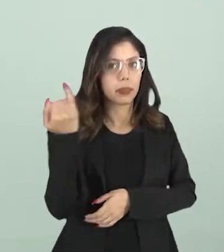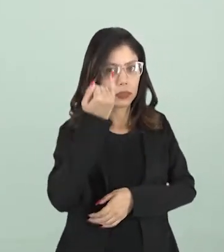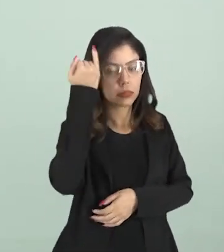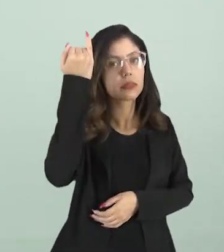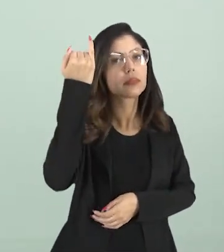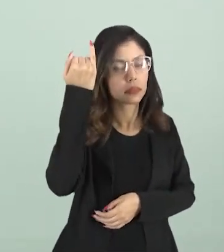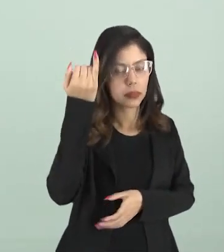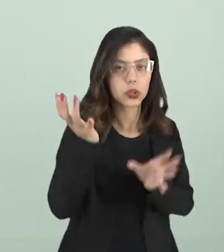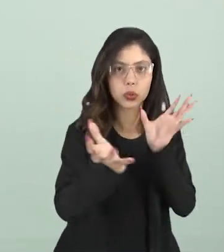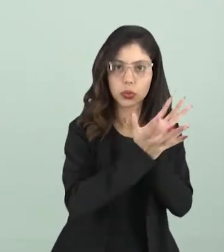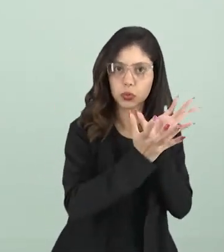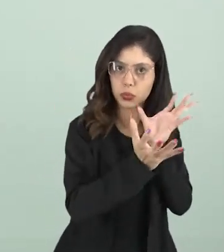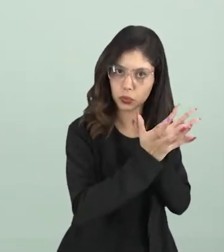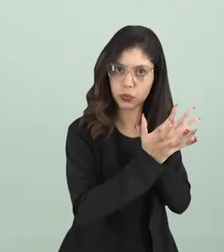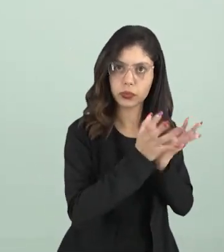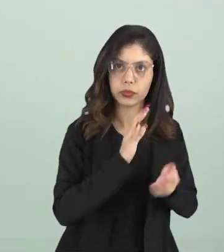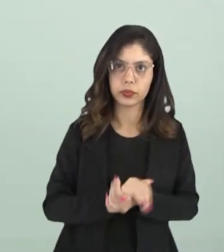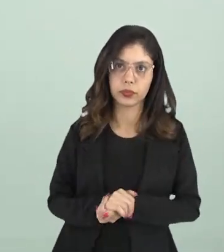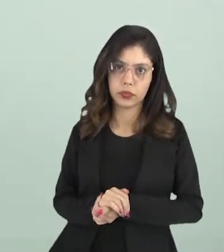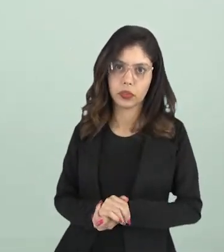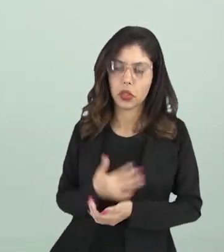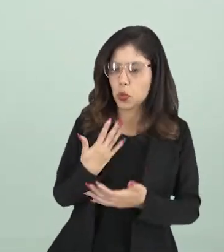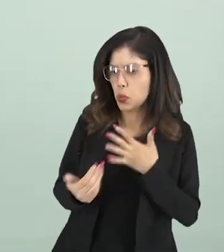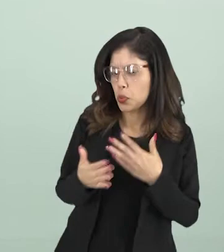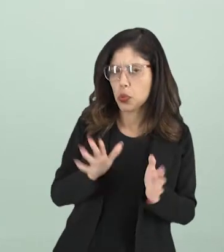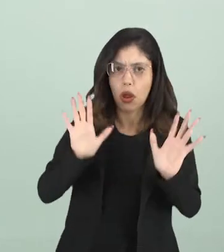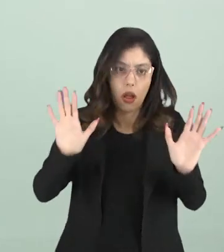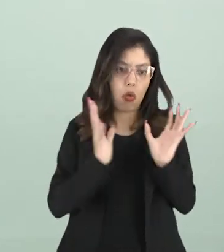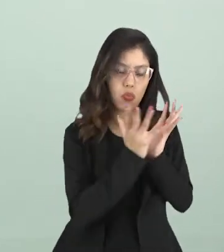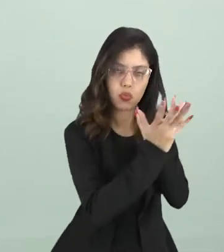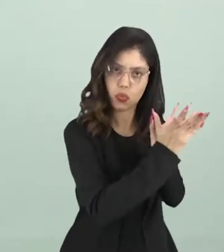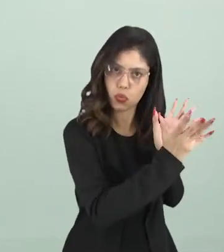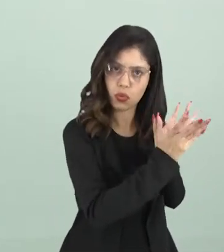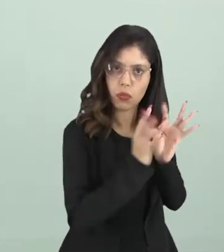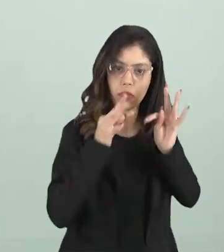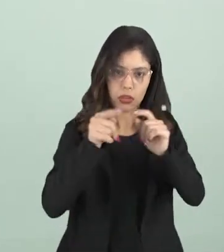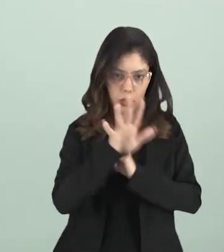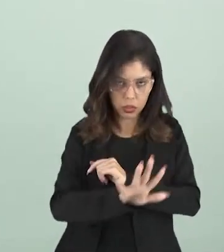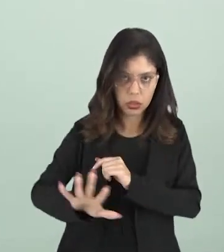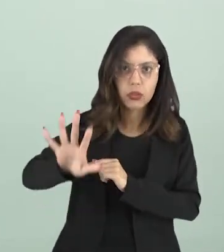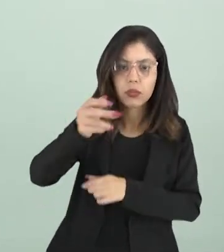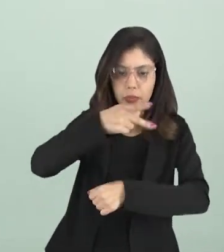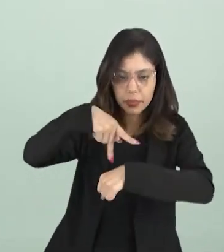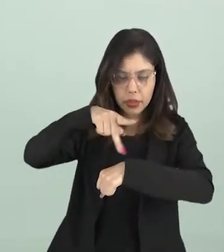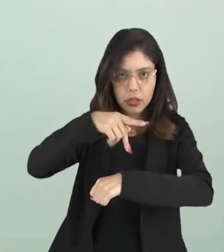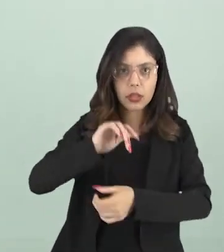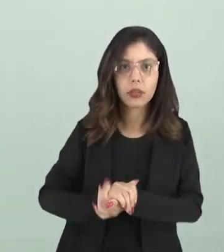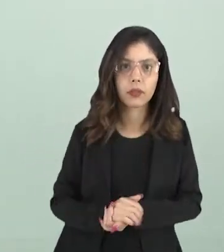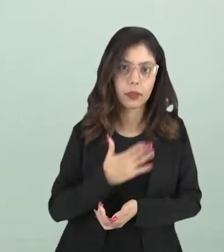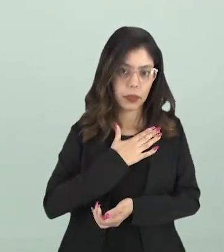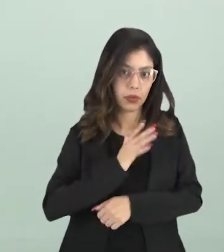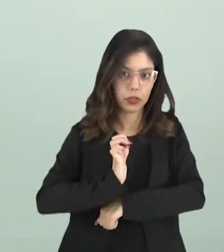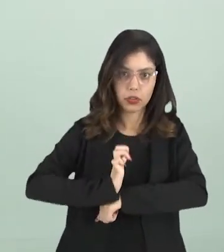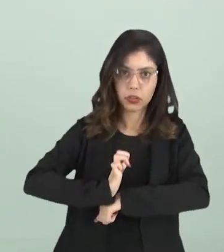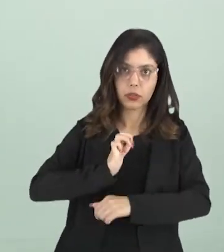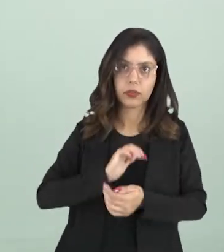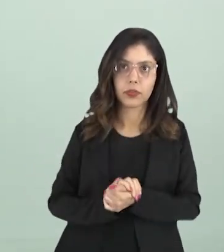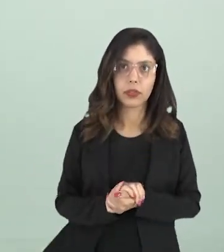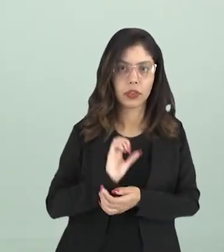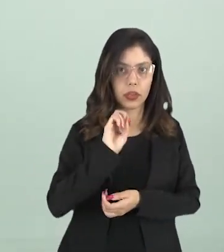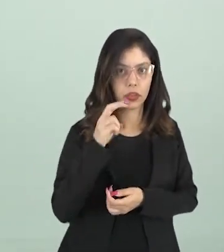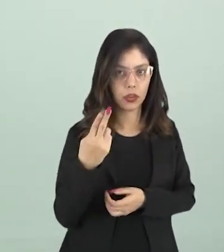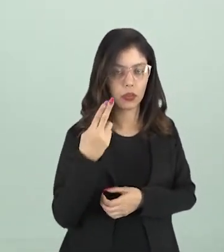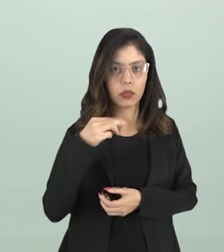da coletividade, seja essa coletividade a totalidade do país, o meu estado ou